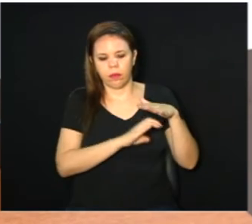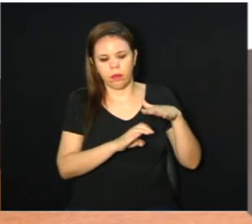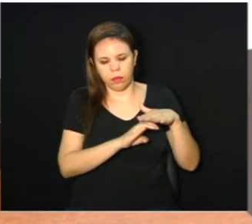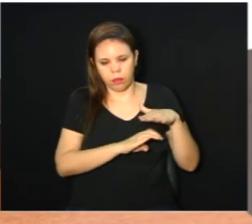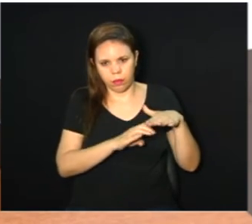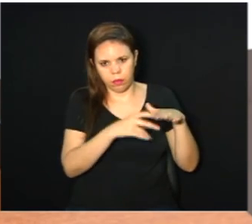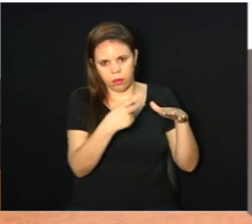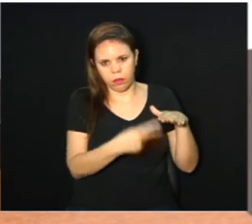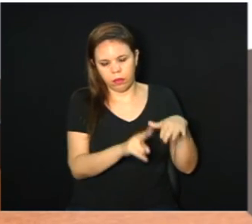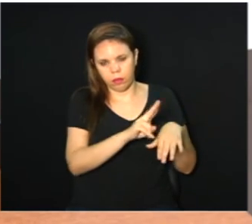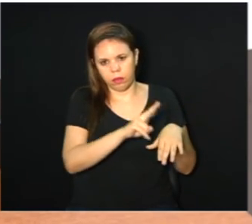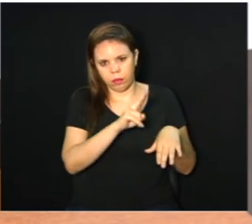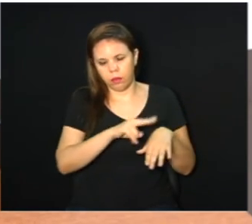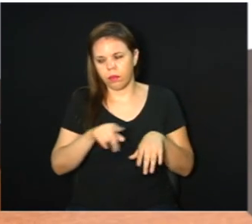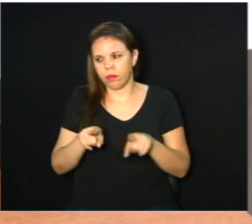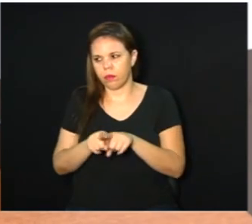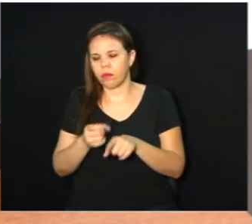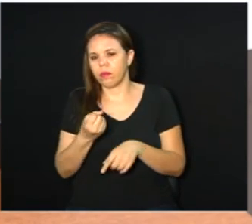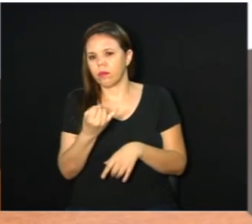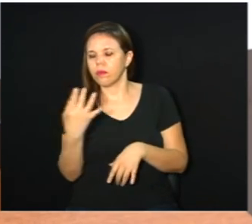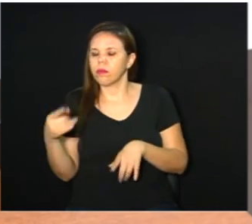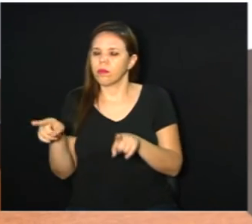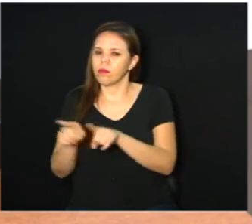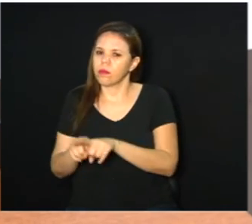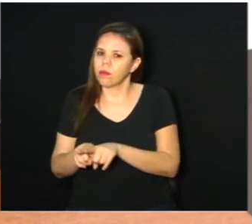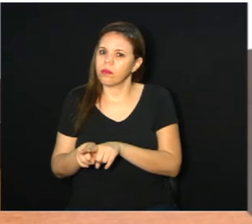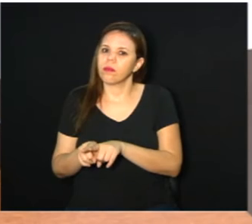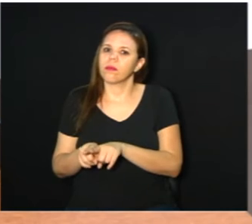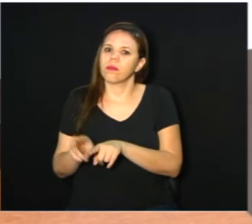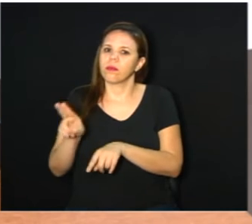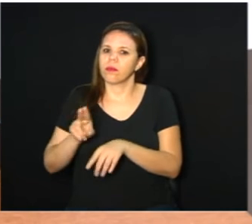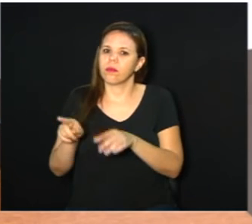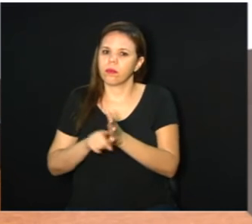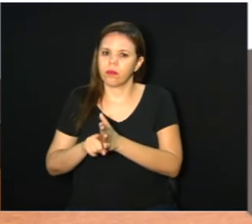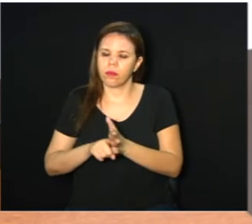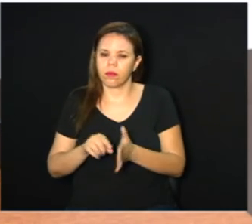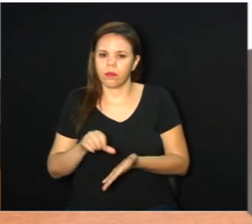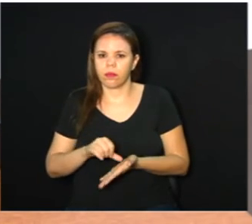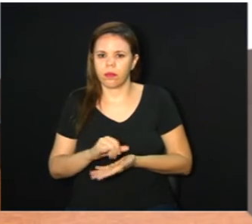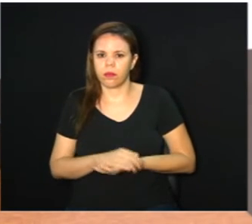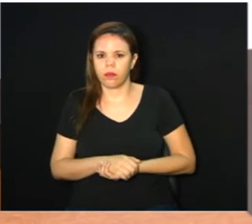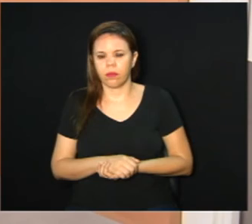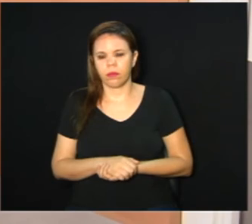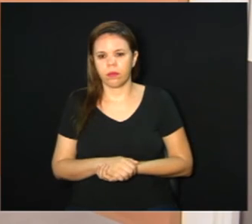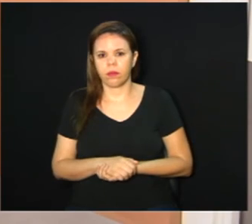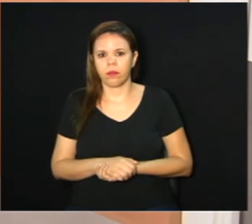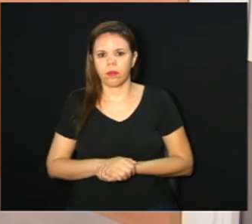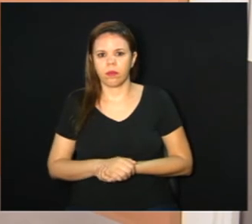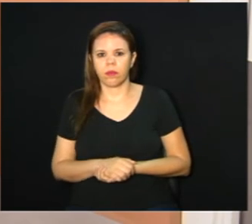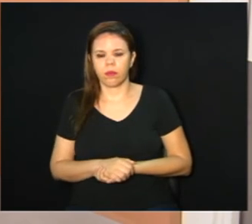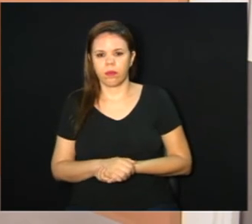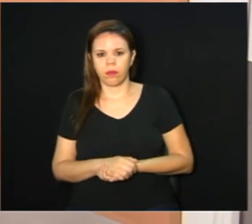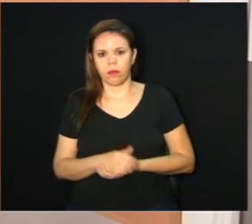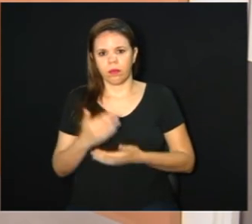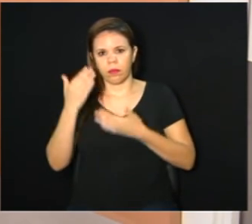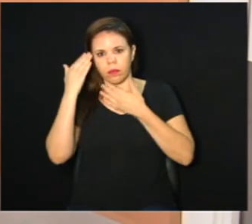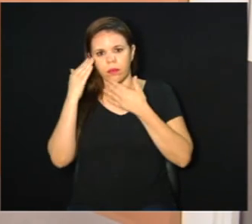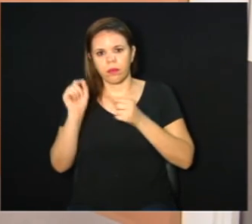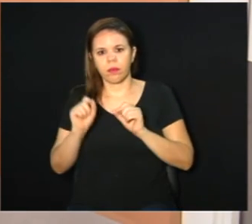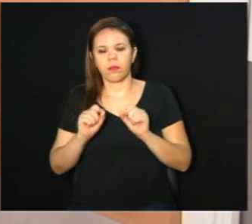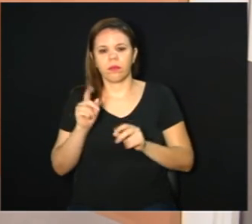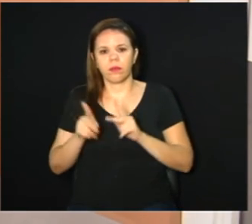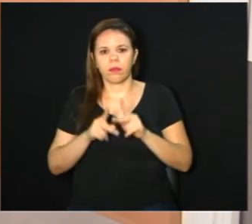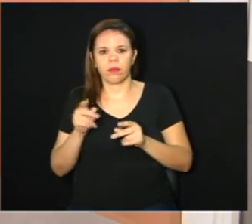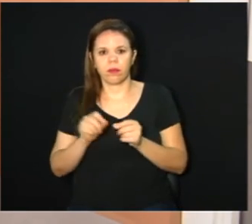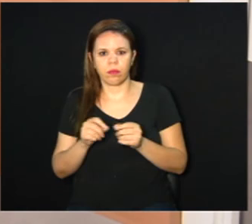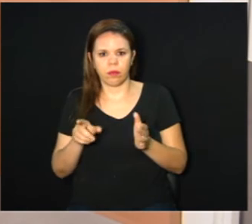de pesquisa, de forma democrática pela utilização. Entendi. Muito bem, agradeço. Alguém quiser